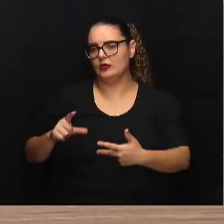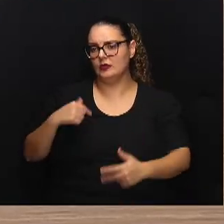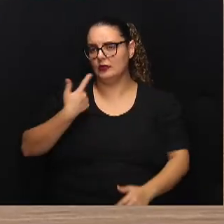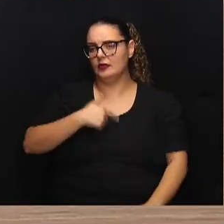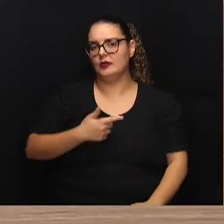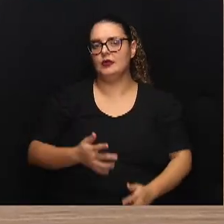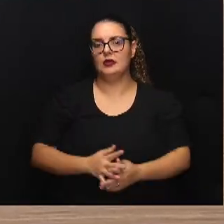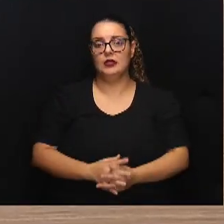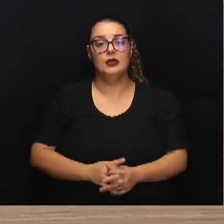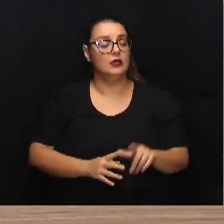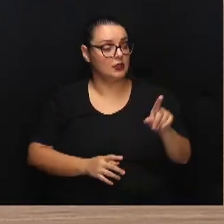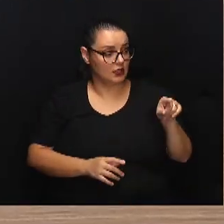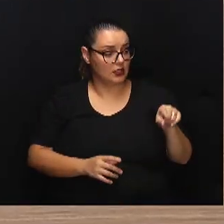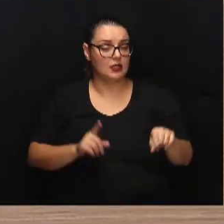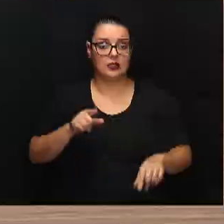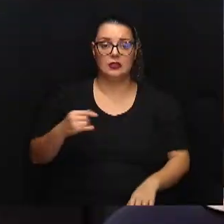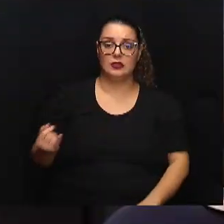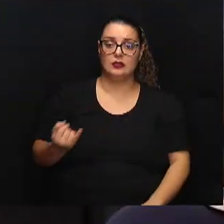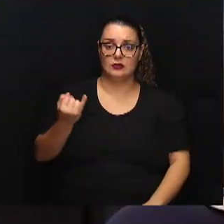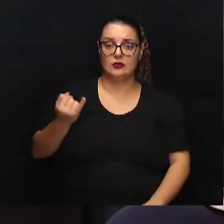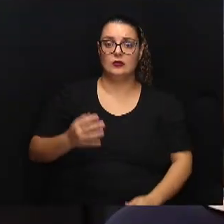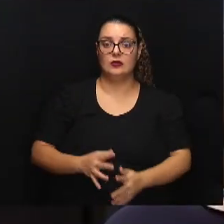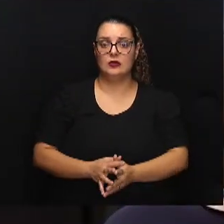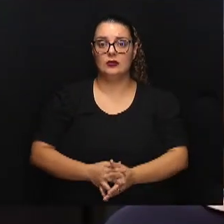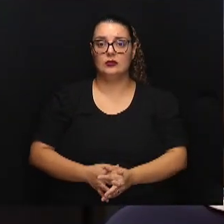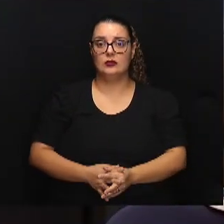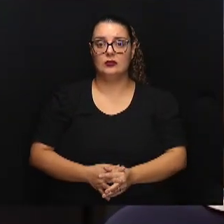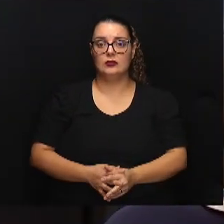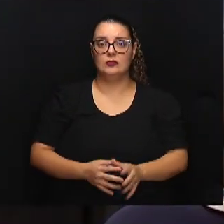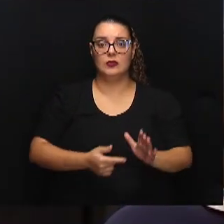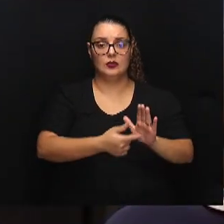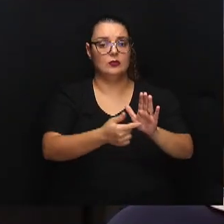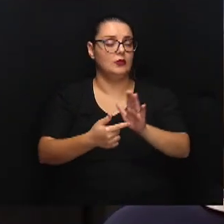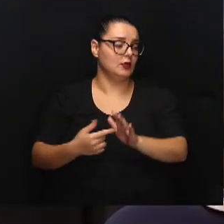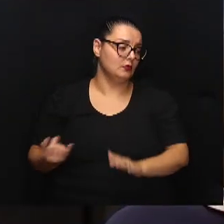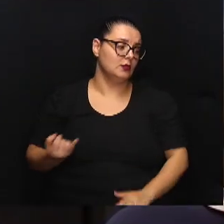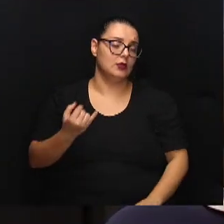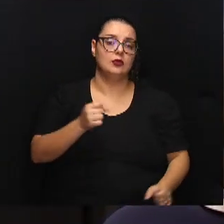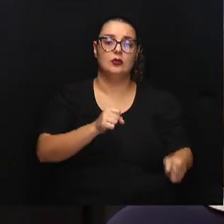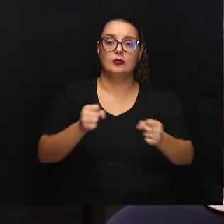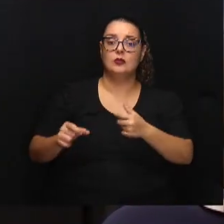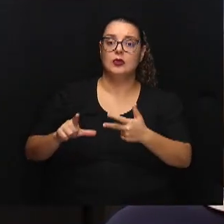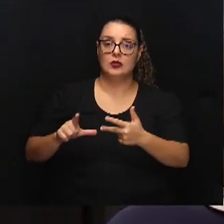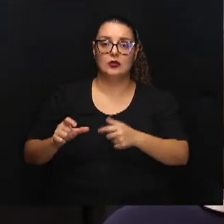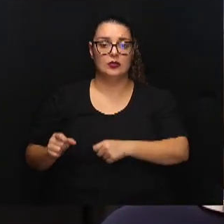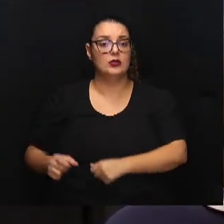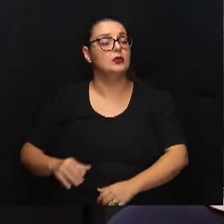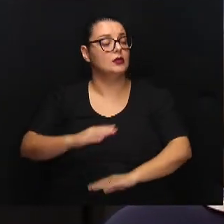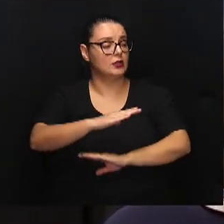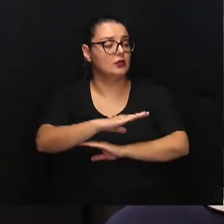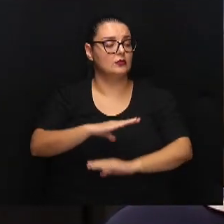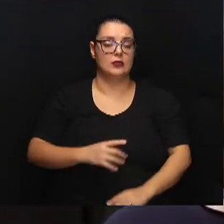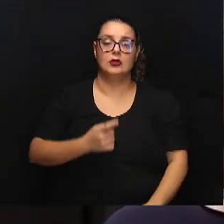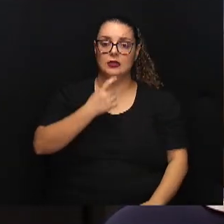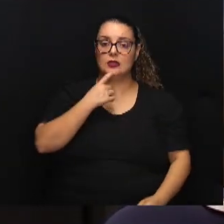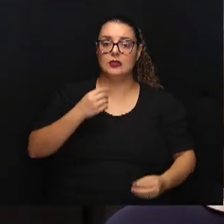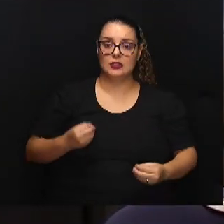nosso. Pois é, e isso é importante porque isso mostra a importância do Poder Legislativo, e a Câmara de Campinas tem dado